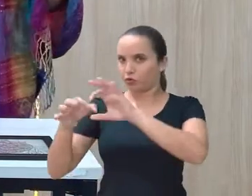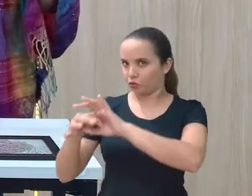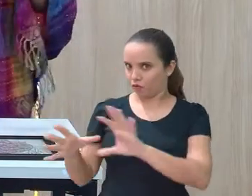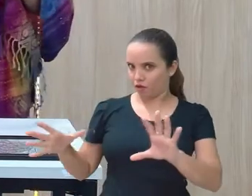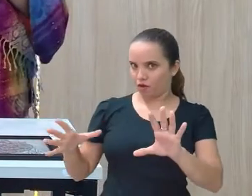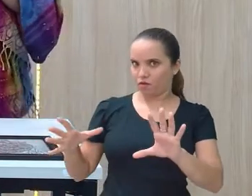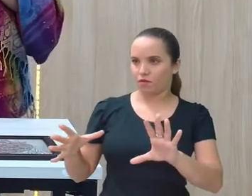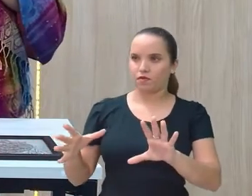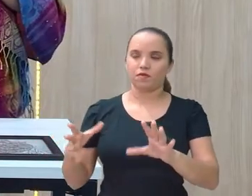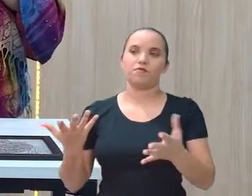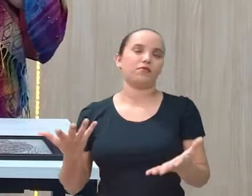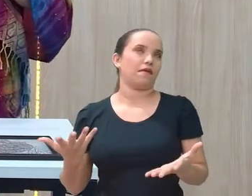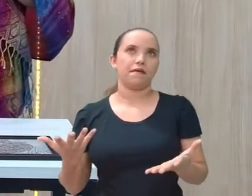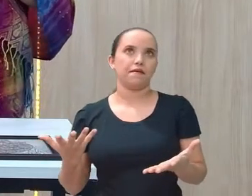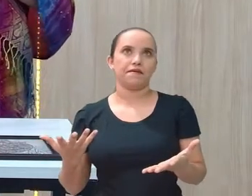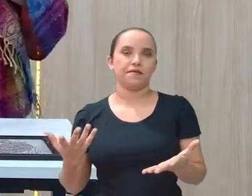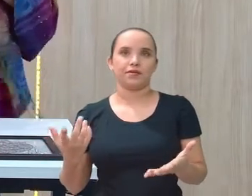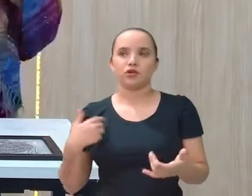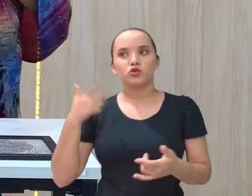né, que